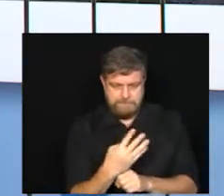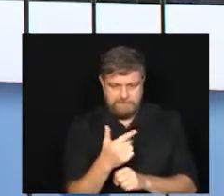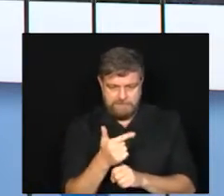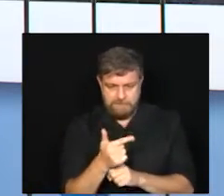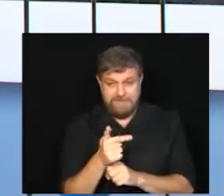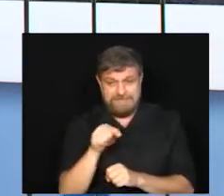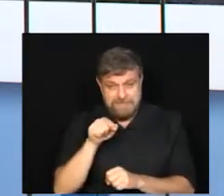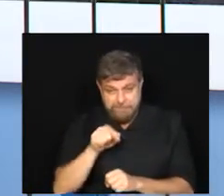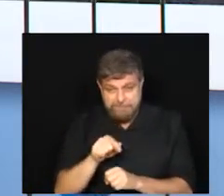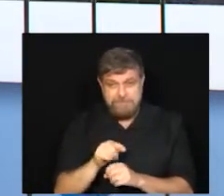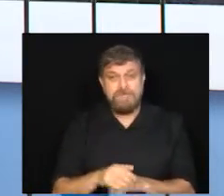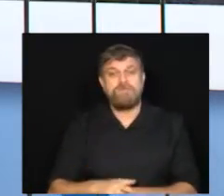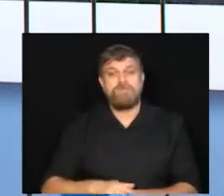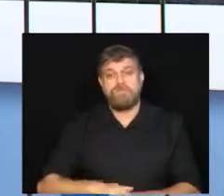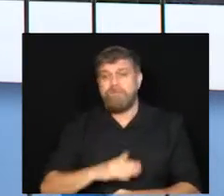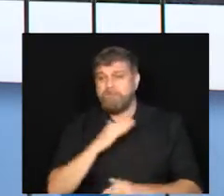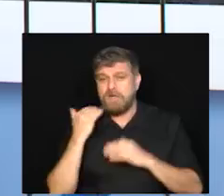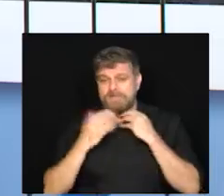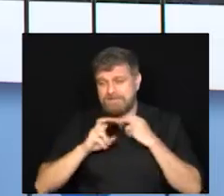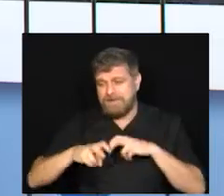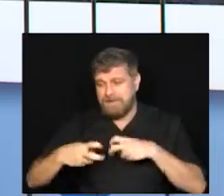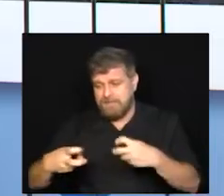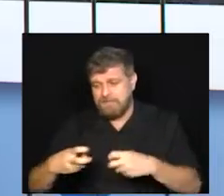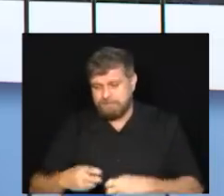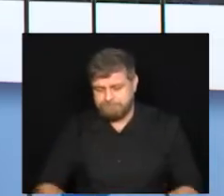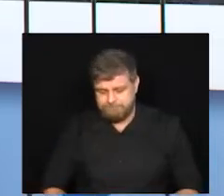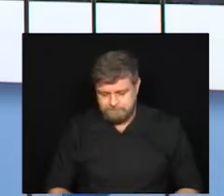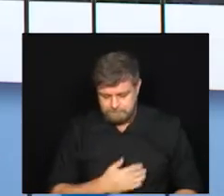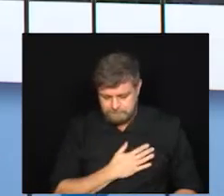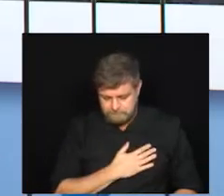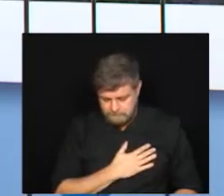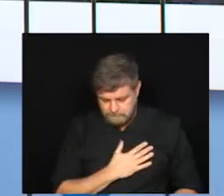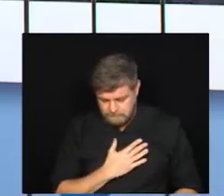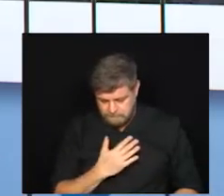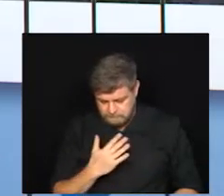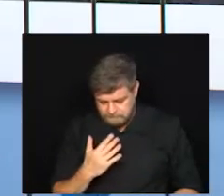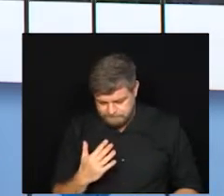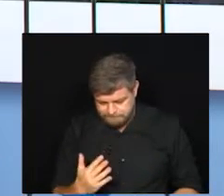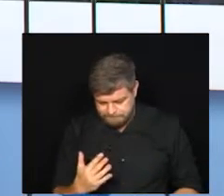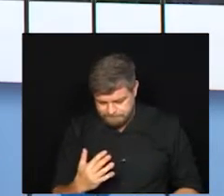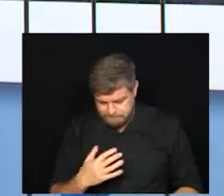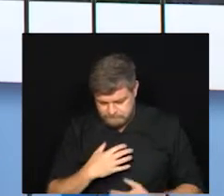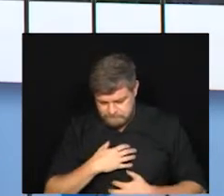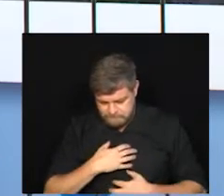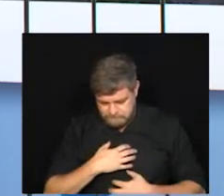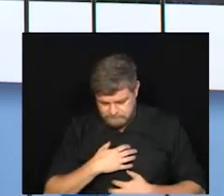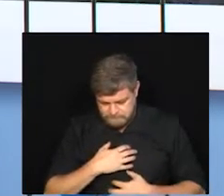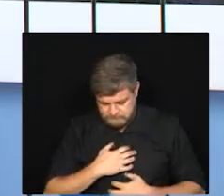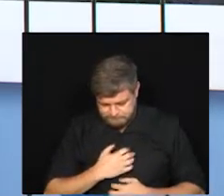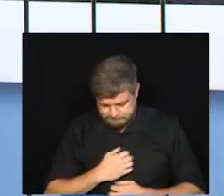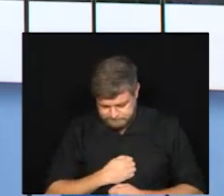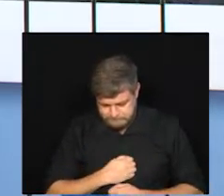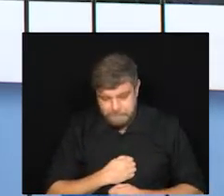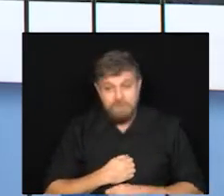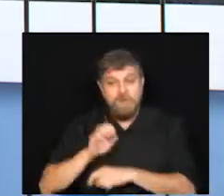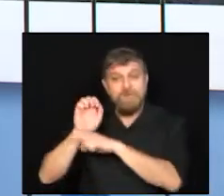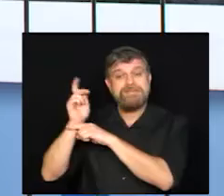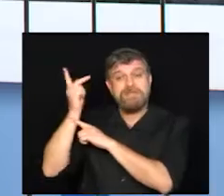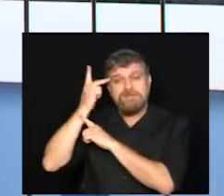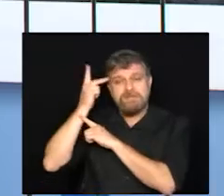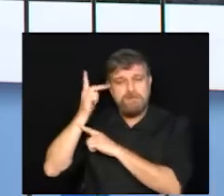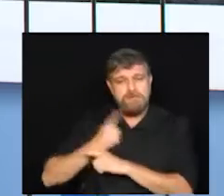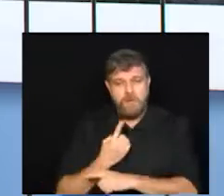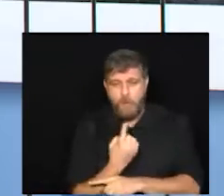242.090 óbitos. Ficam aqui as condolências da TV Câmara Campinas. Quando a gente fala no estado de São Paulo, são